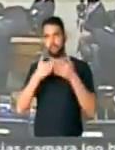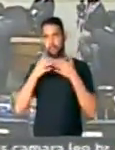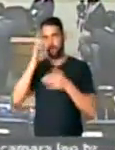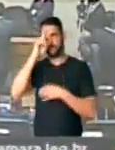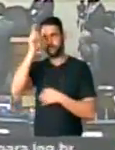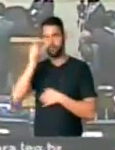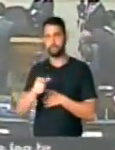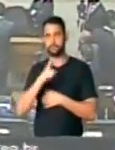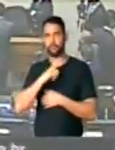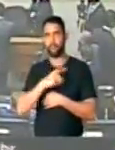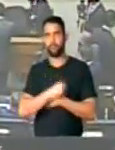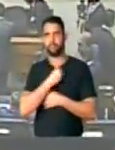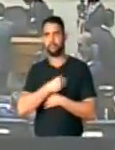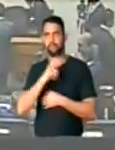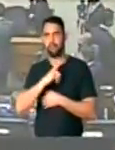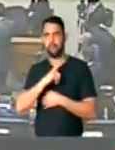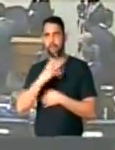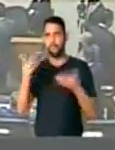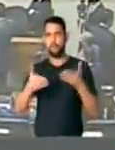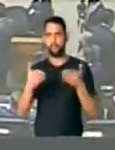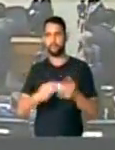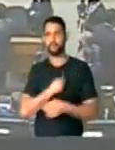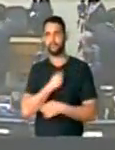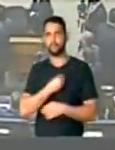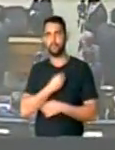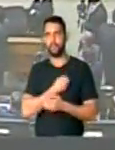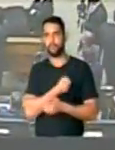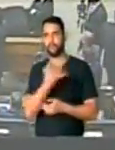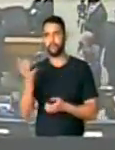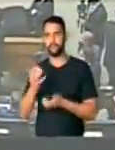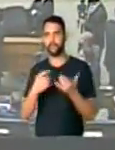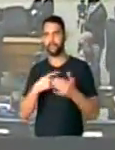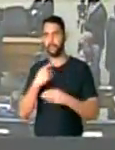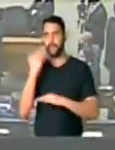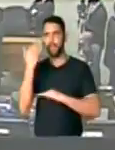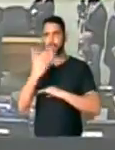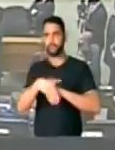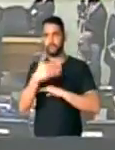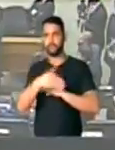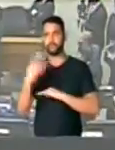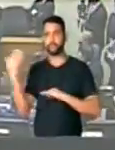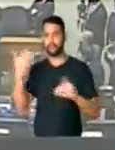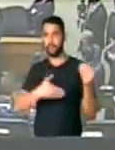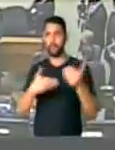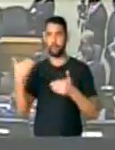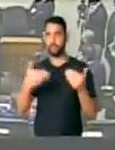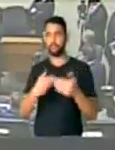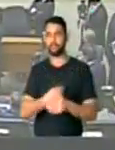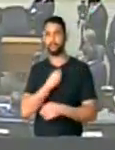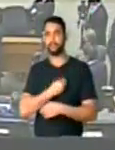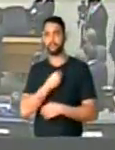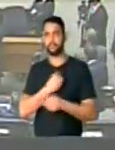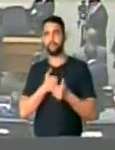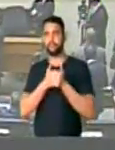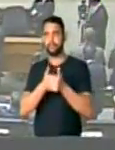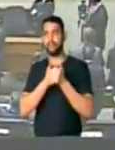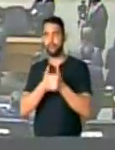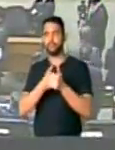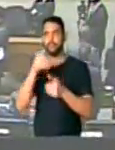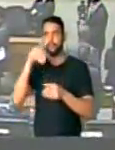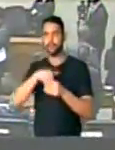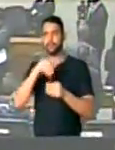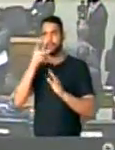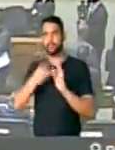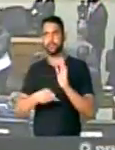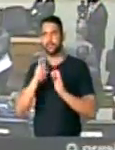Felicitação a Vossa Excelência. Nós temos hoje aqui milhares de taxistas que vieram para acompanhar a